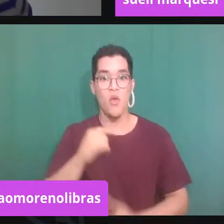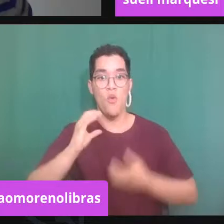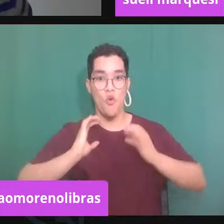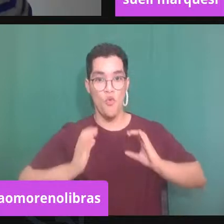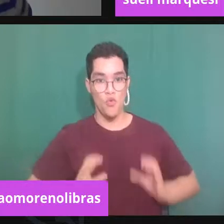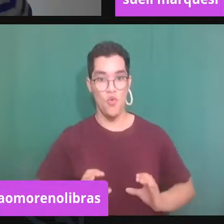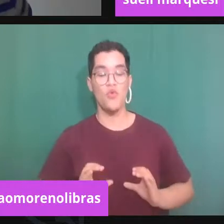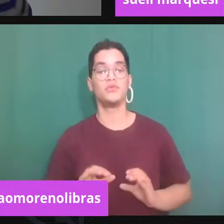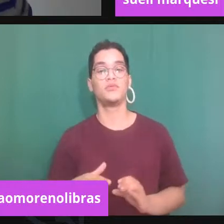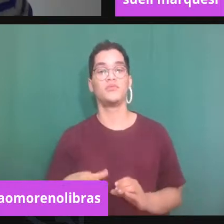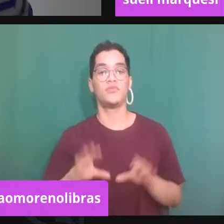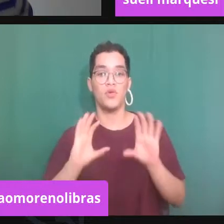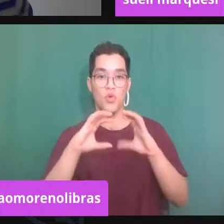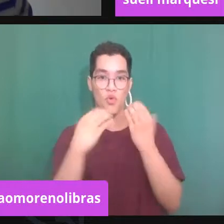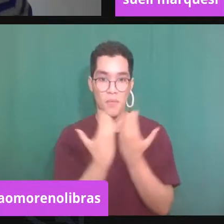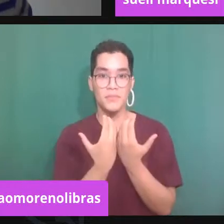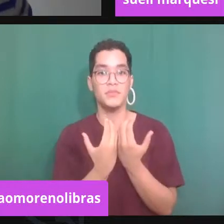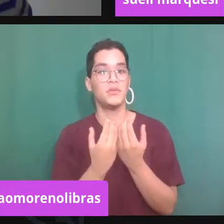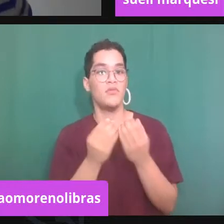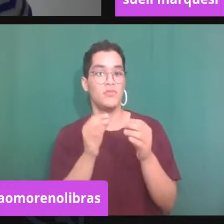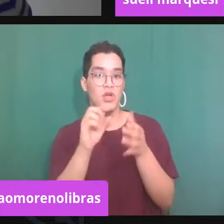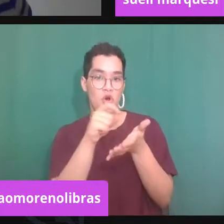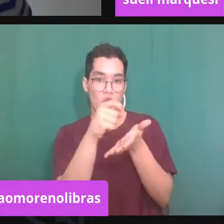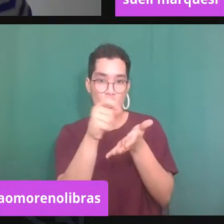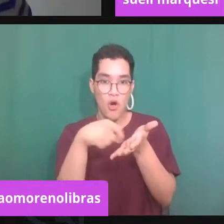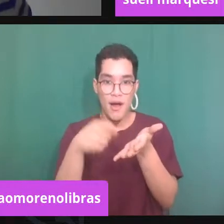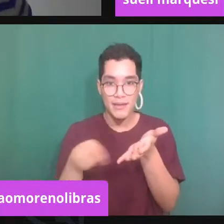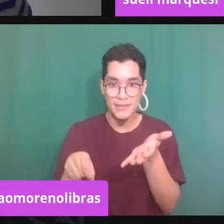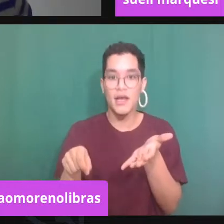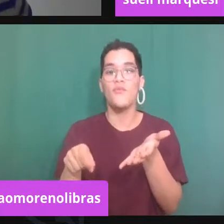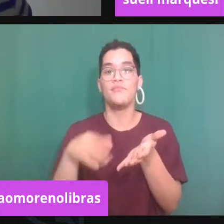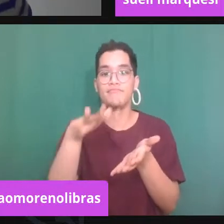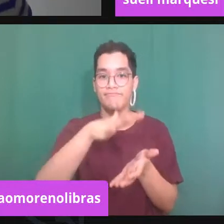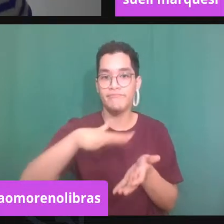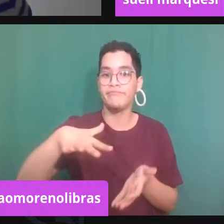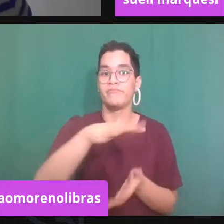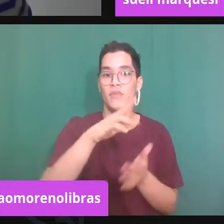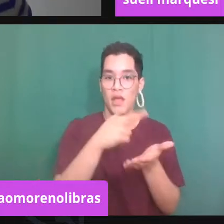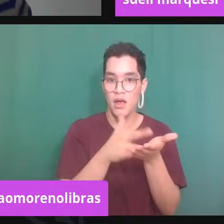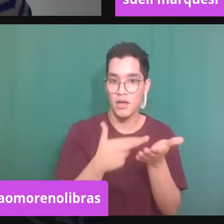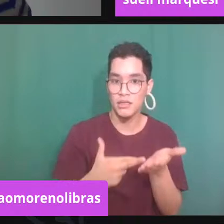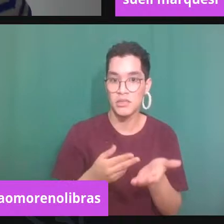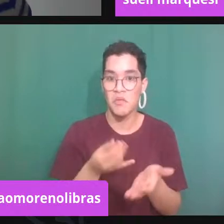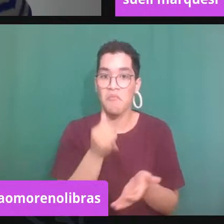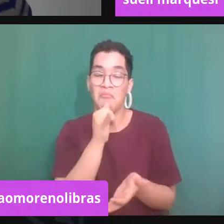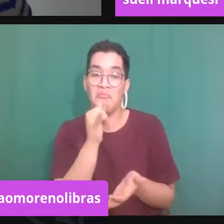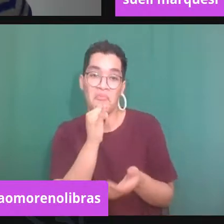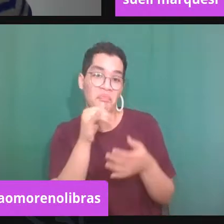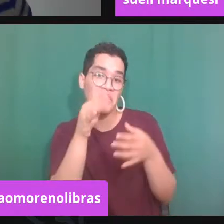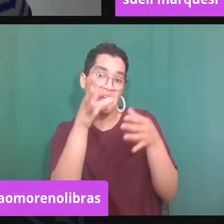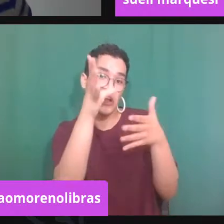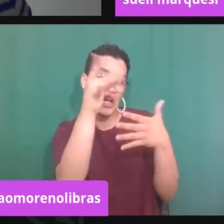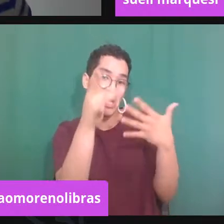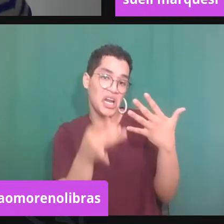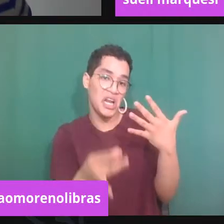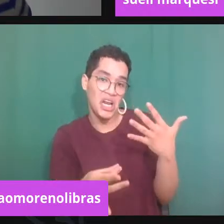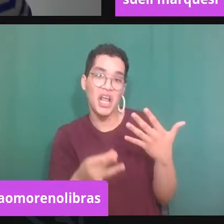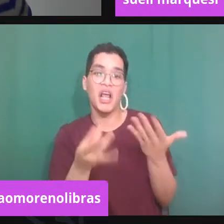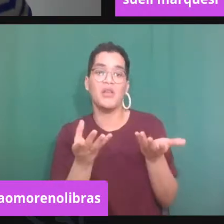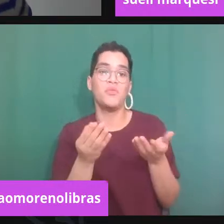gente notava? Bom, os critérios ali, né? Abordagem do conteúdo, estrutura,